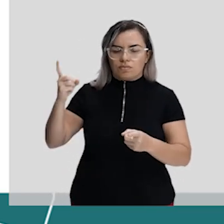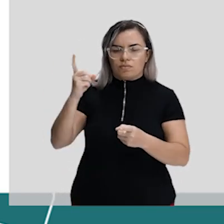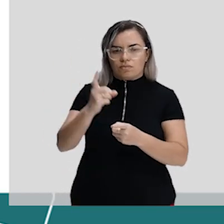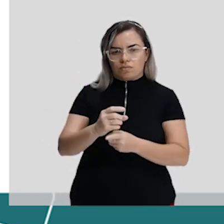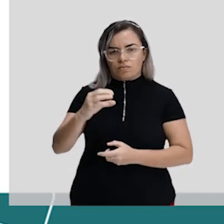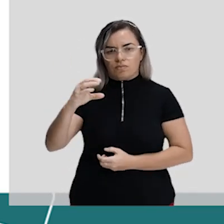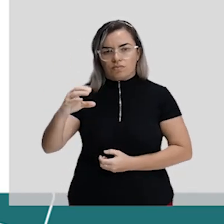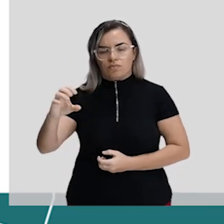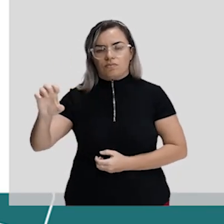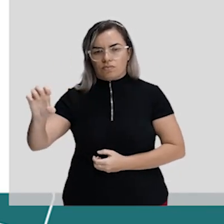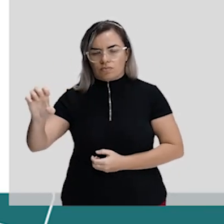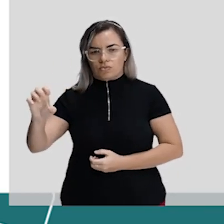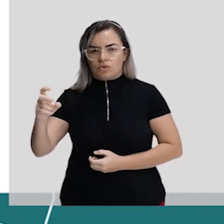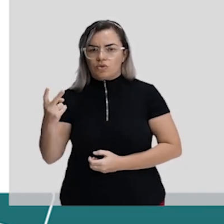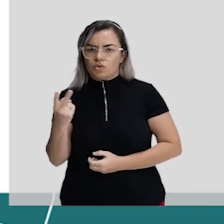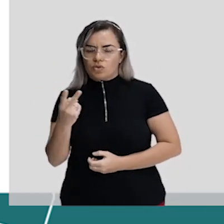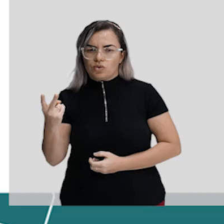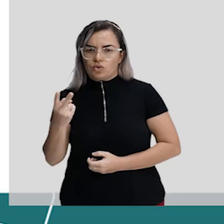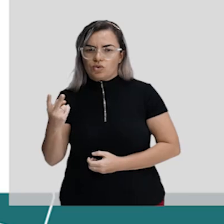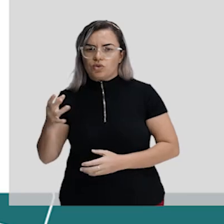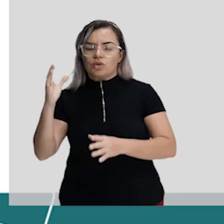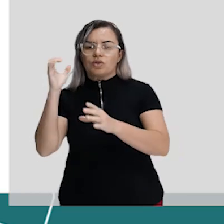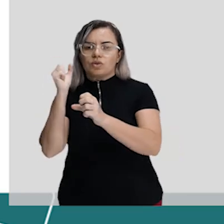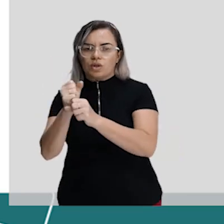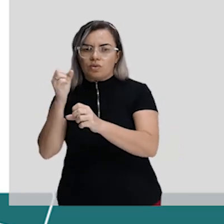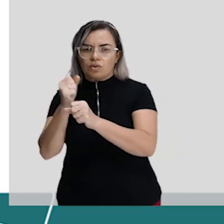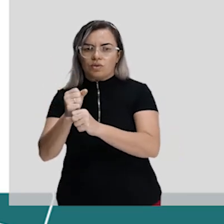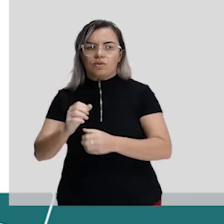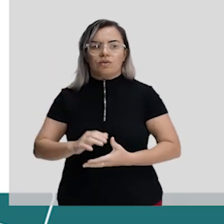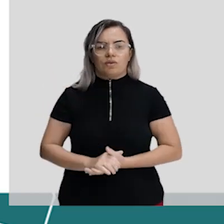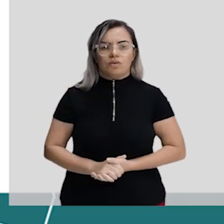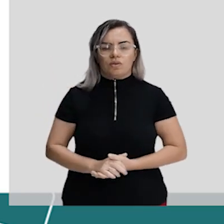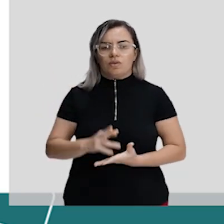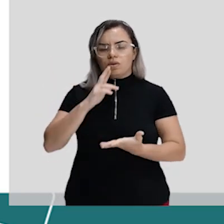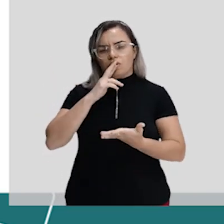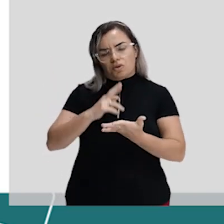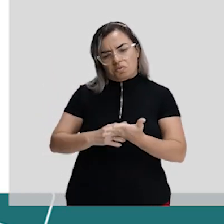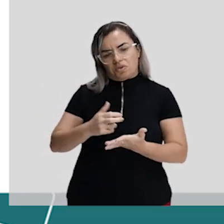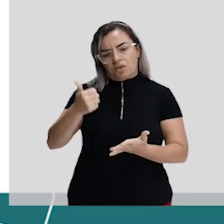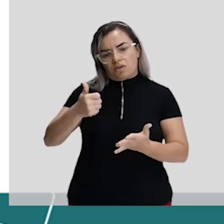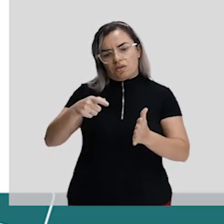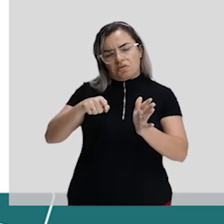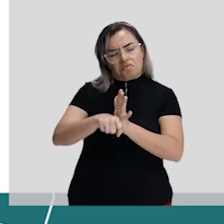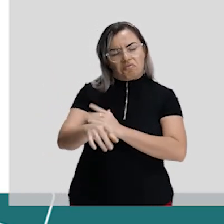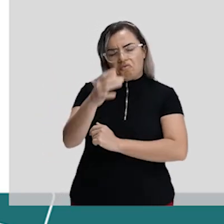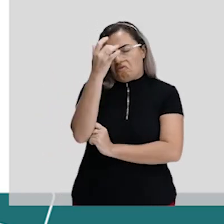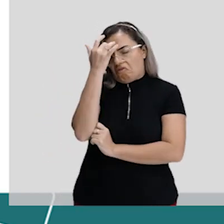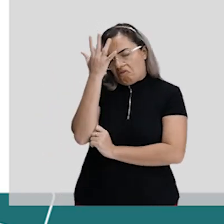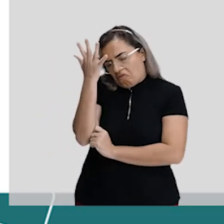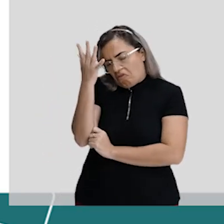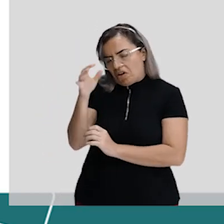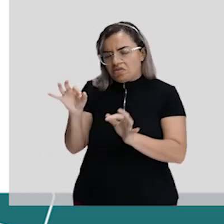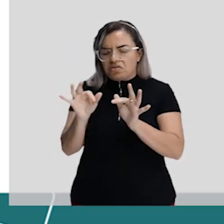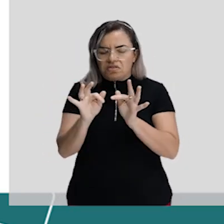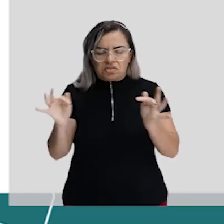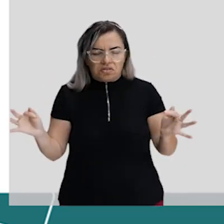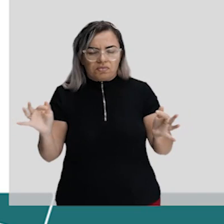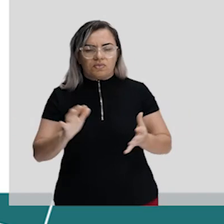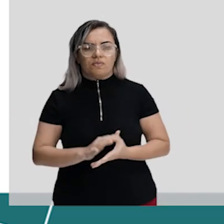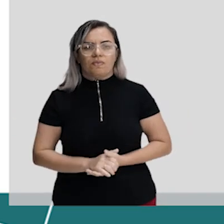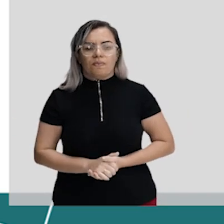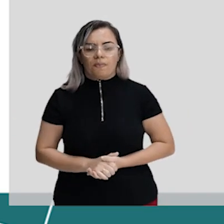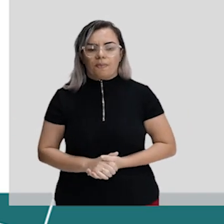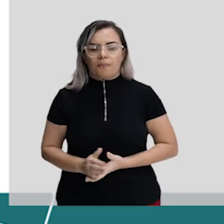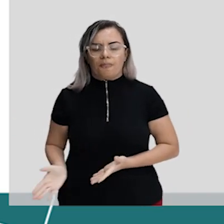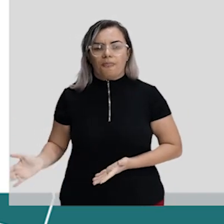específico de duas formas. Tá ok? Então, está respondida a primeira questão. Bem facinho, né? Bem simples.